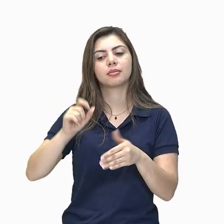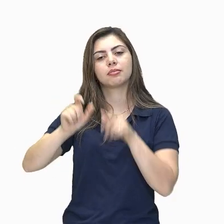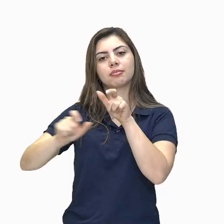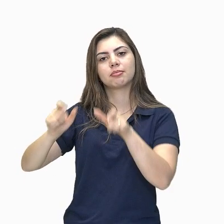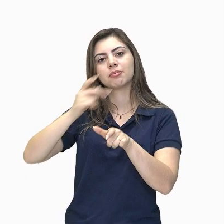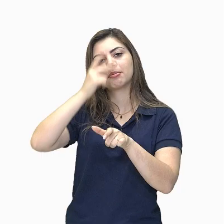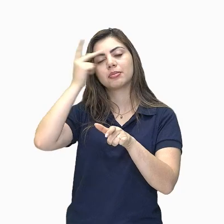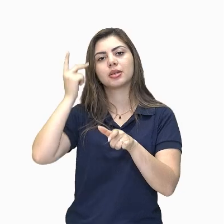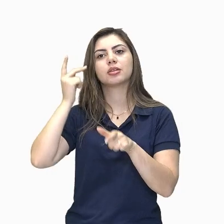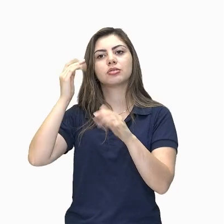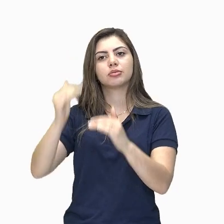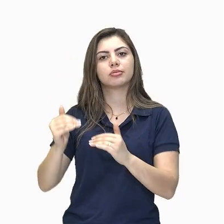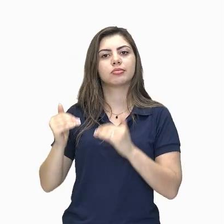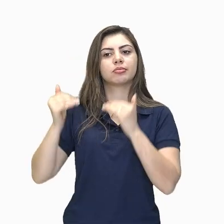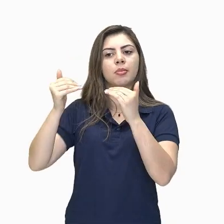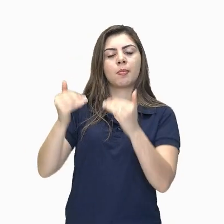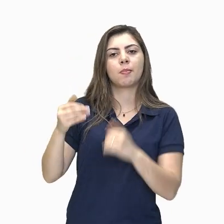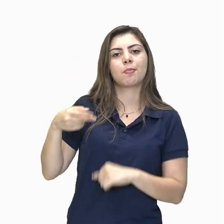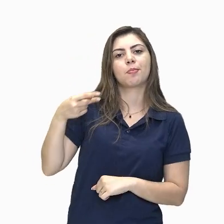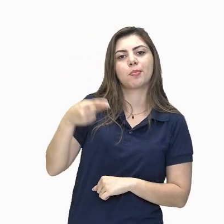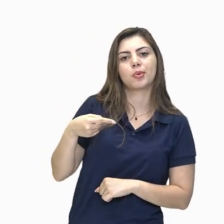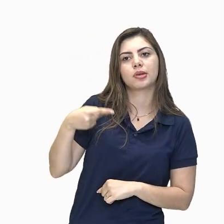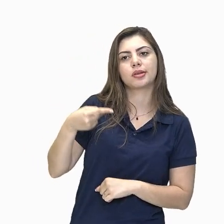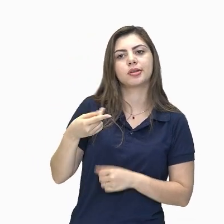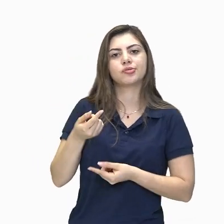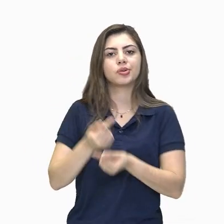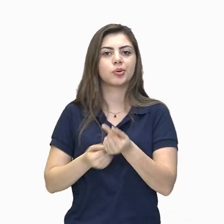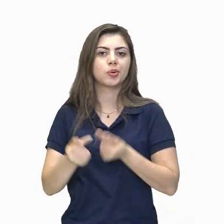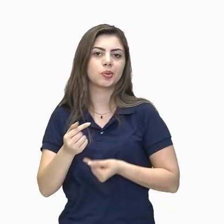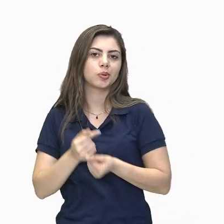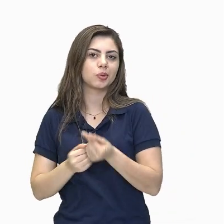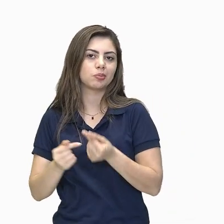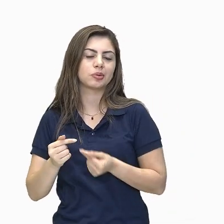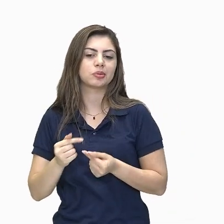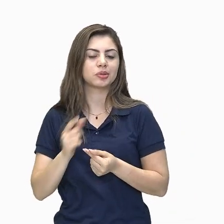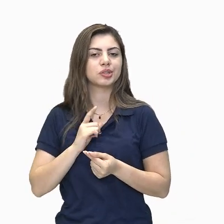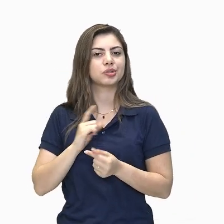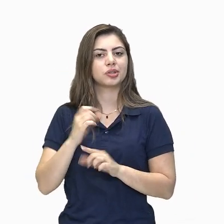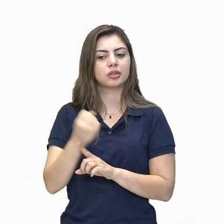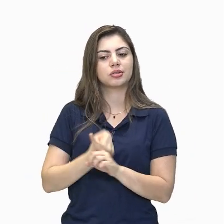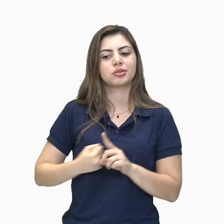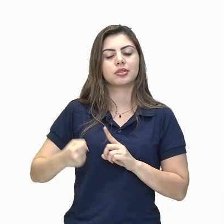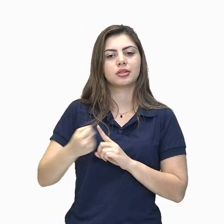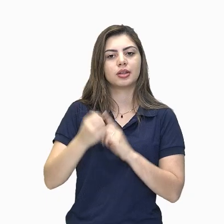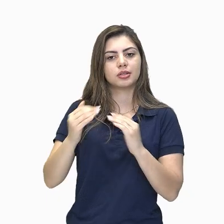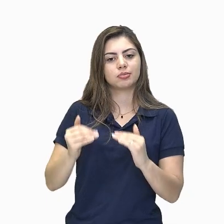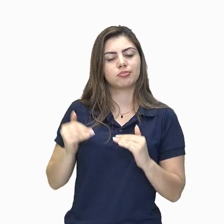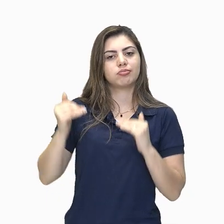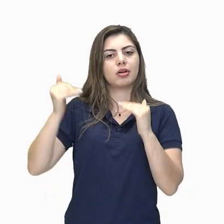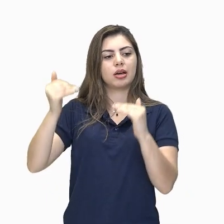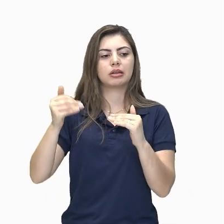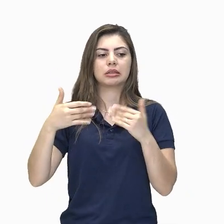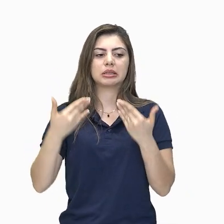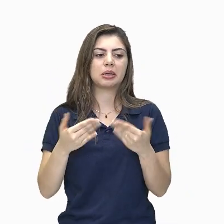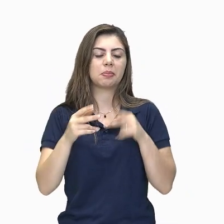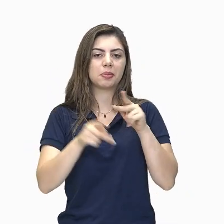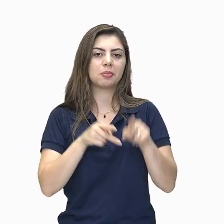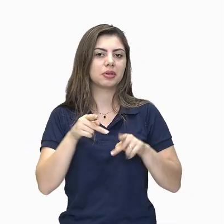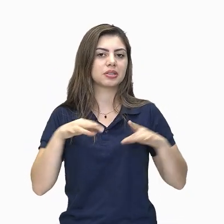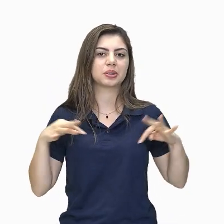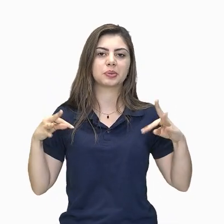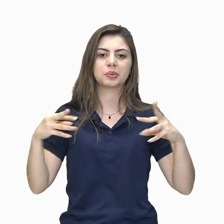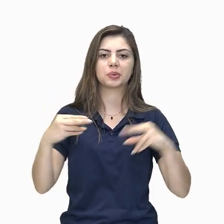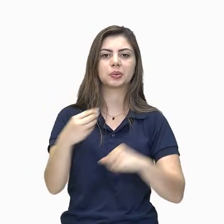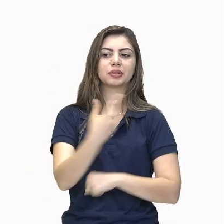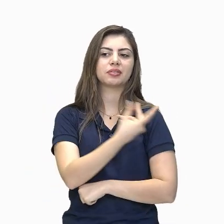importância econômica ou política, ou seja, um status social. não era voltado para toda a